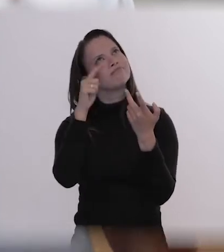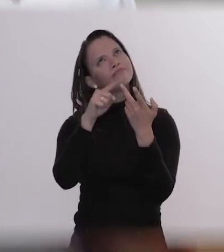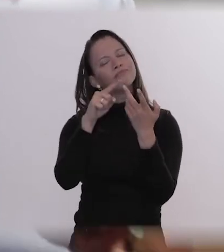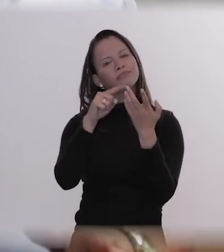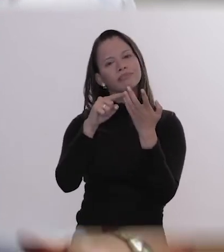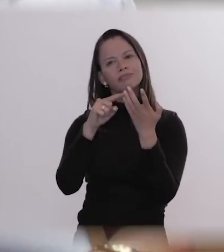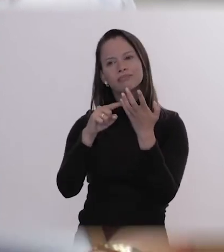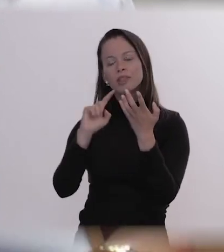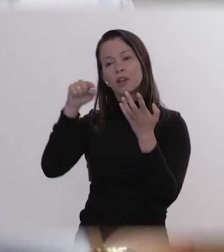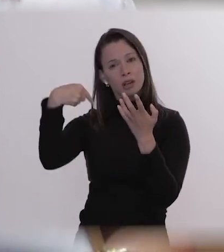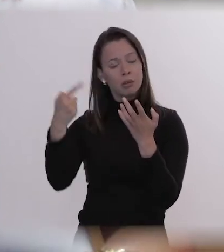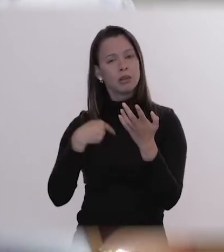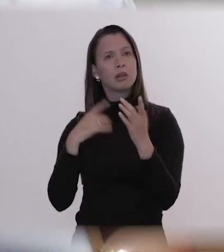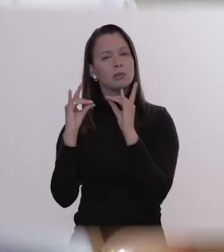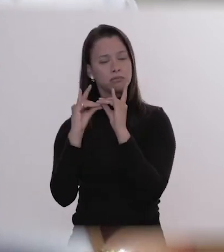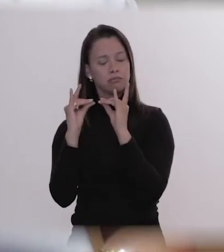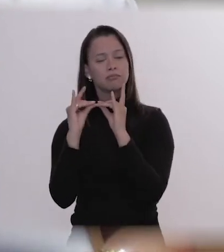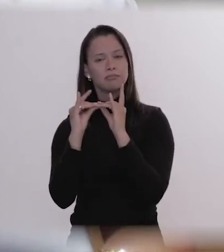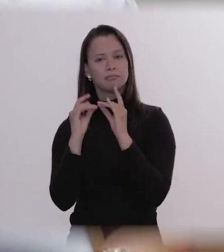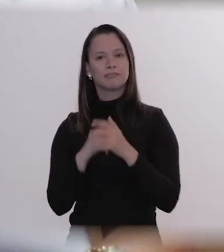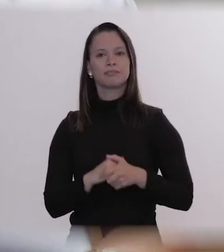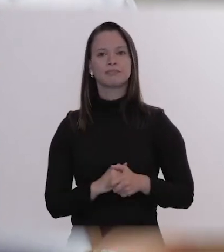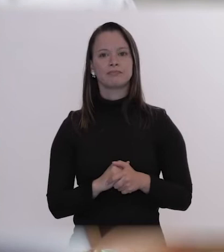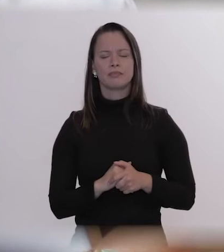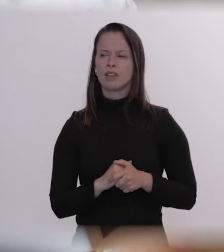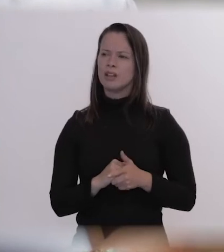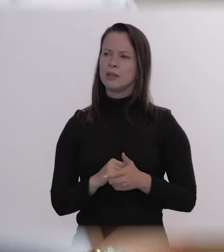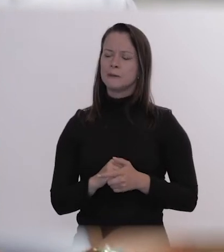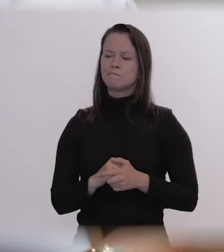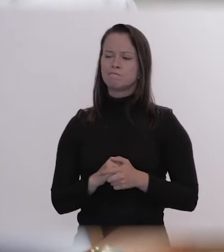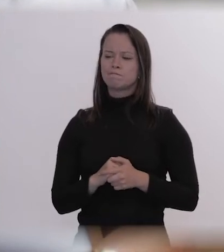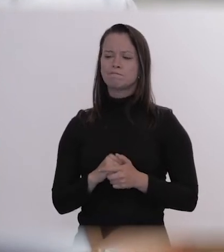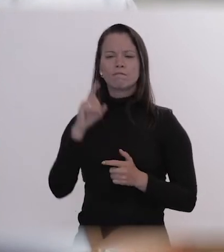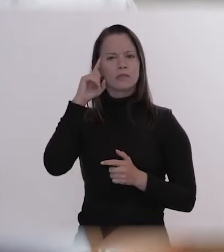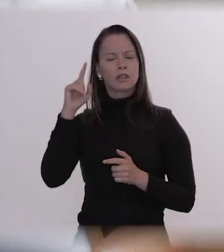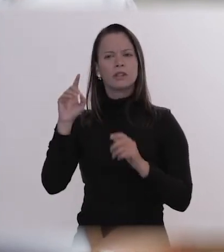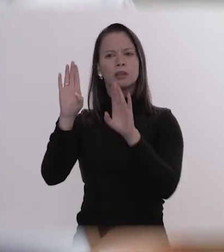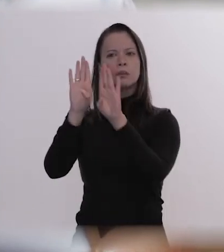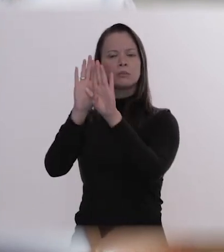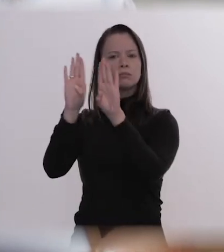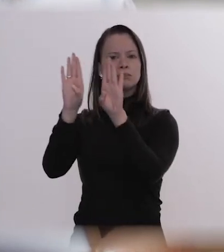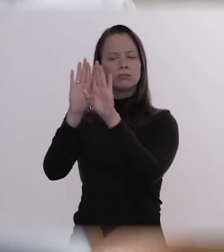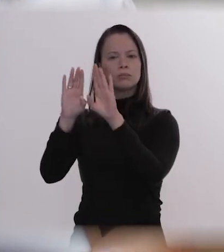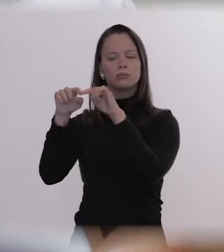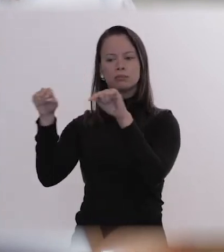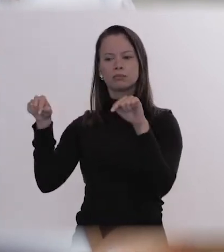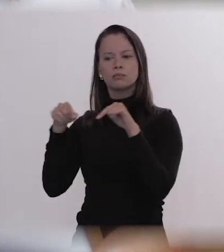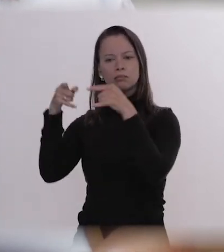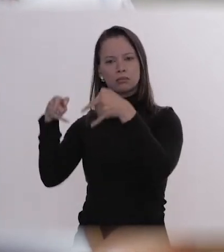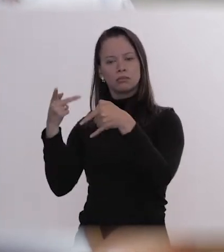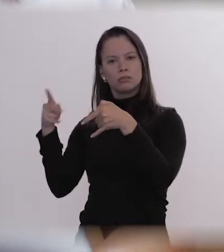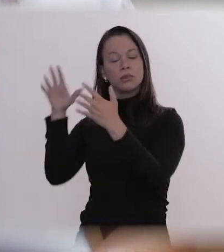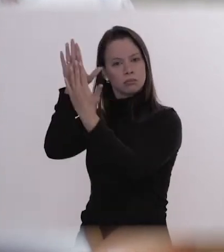acontecesse após a morte. E aí, nesse dia, ela pintou a porta, foi a última pintura